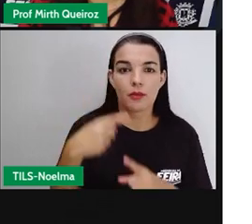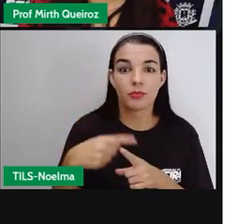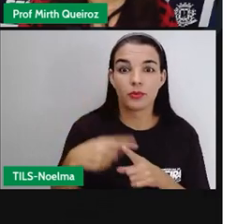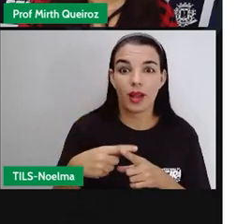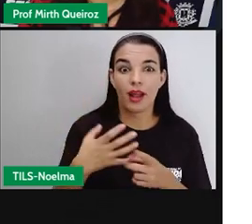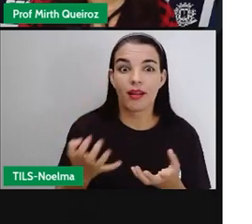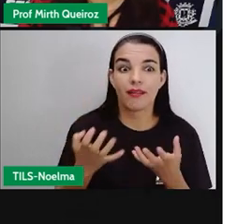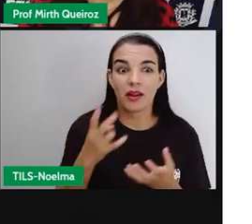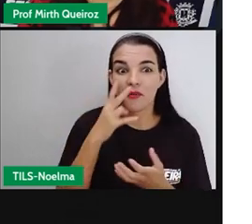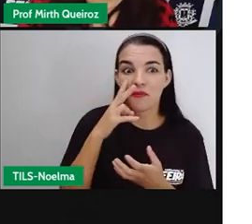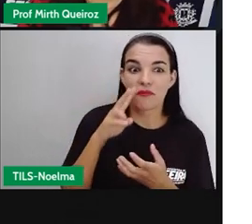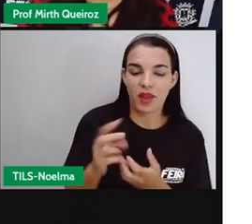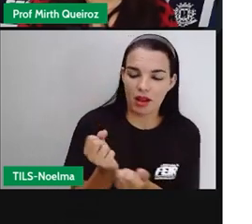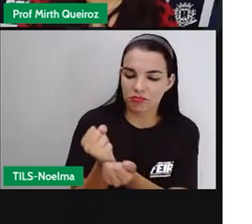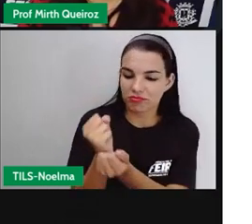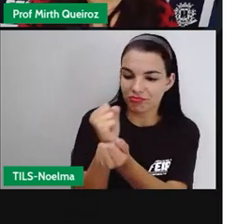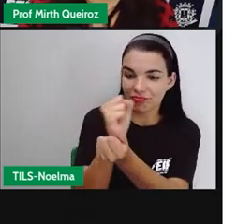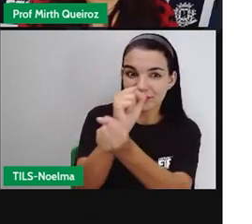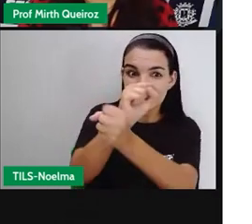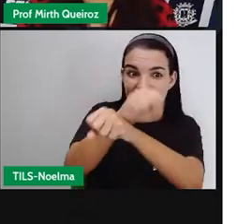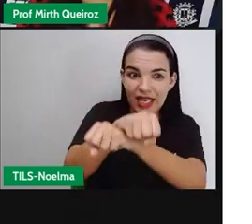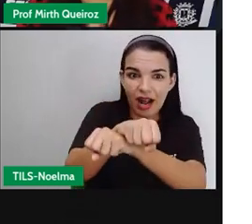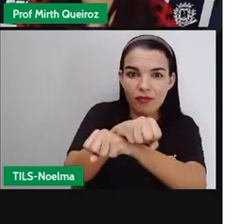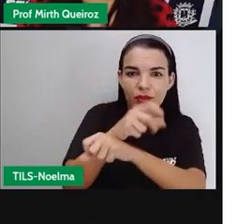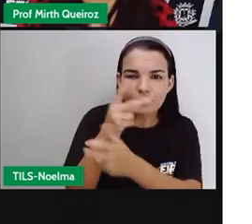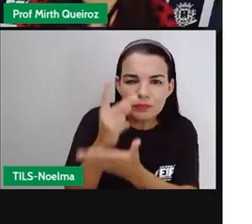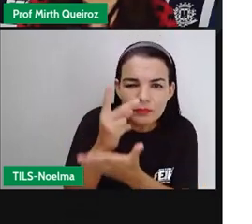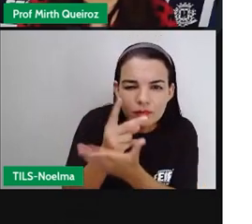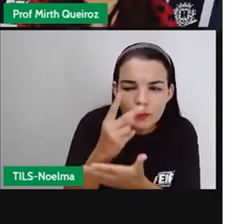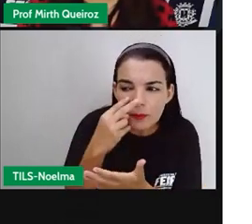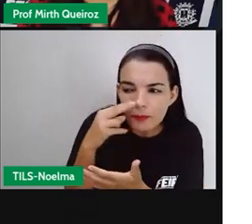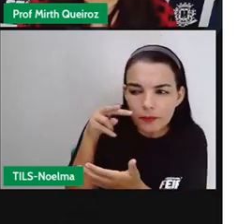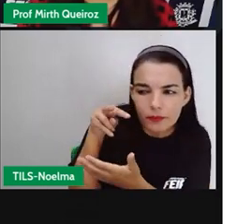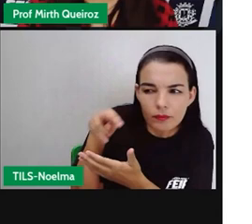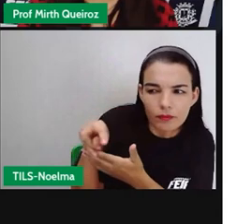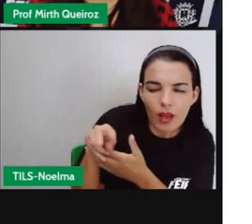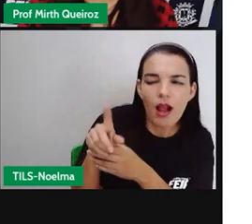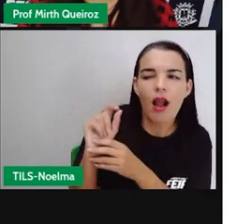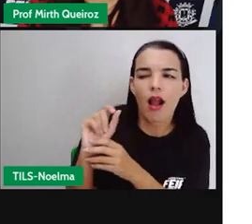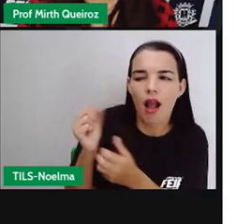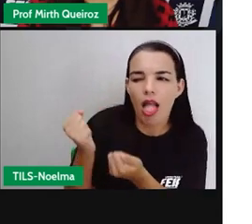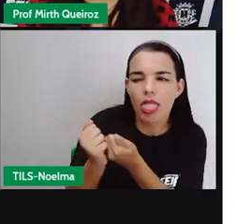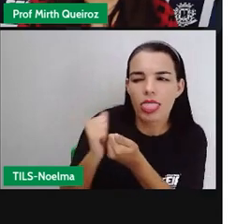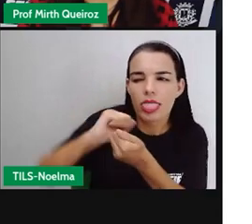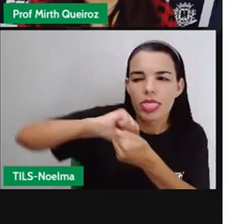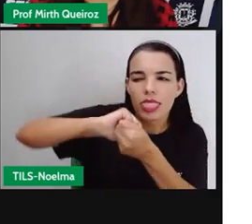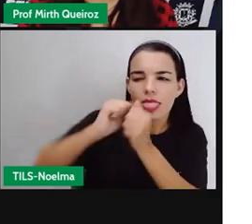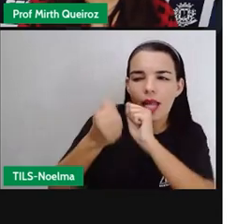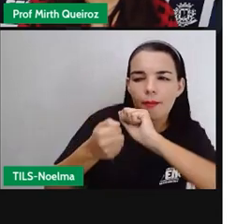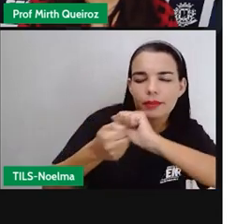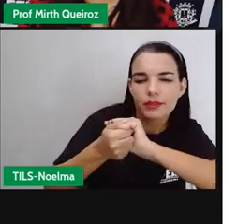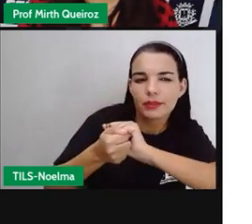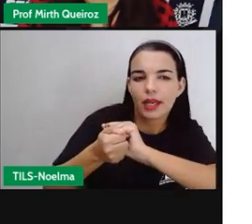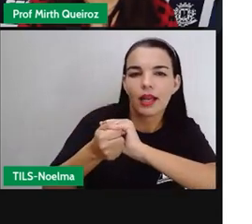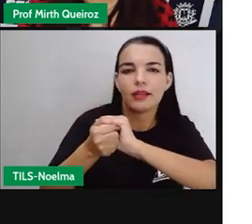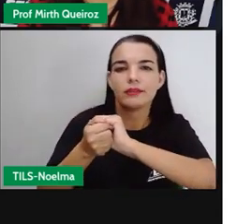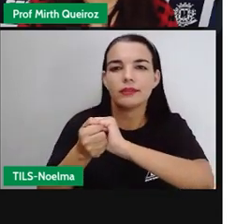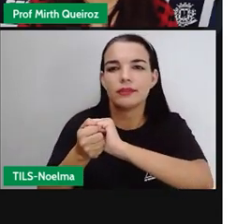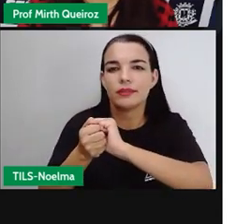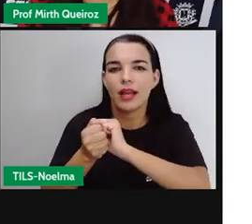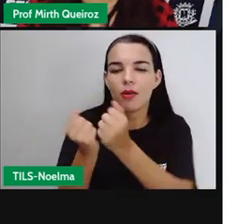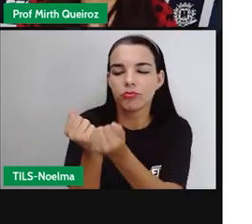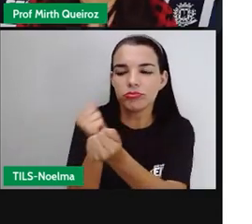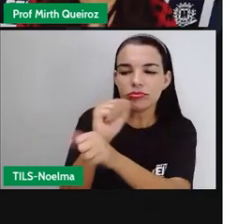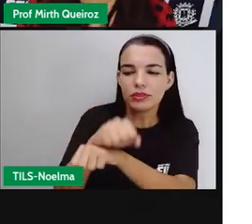se interessarem e, através de observações, acabaram adaptando a coreografia para o seu próprio jeito, com